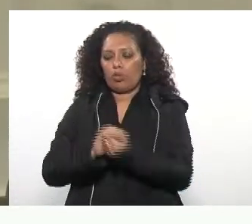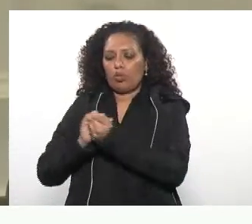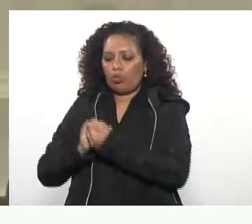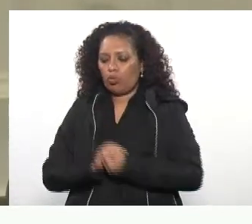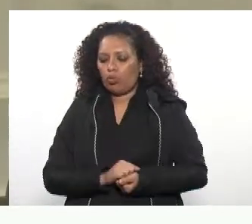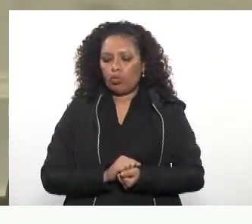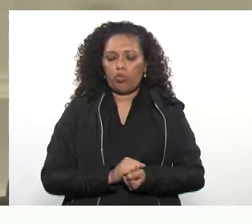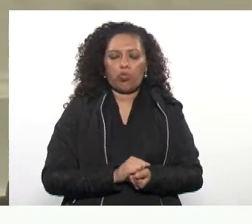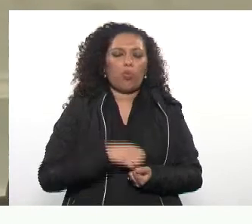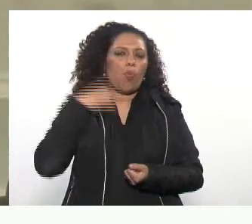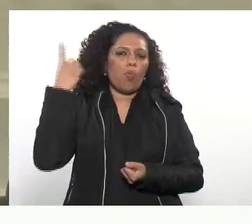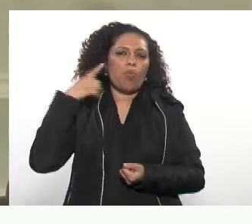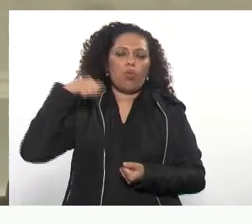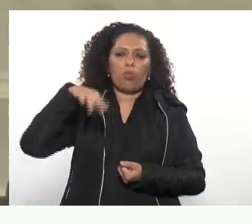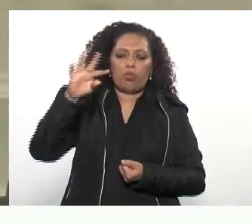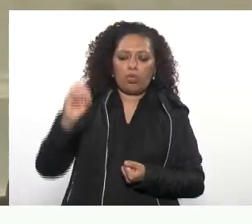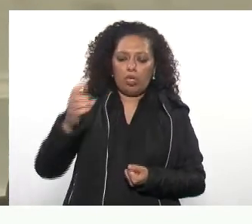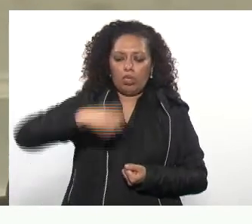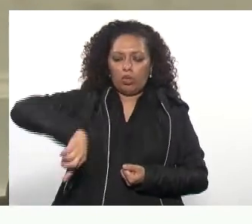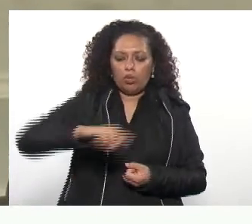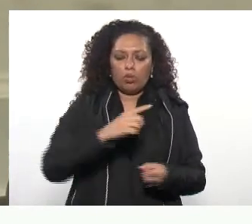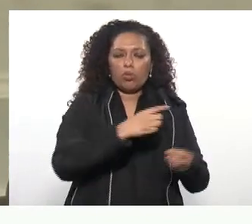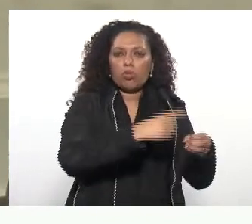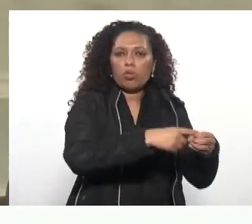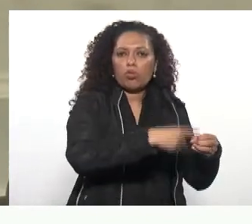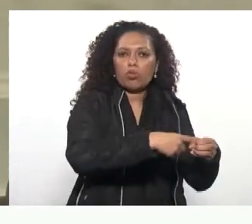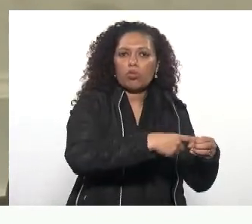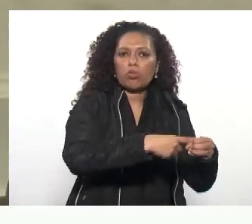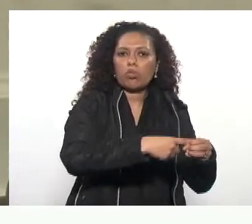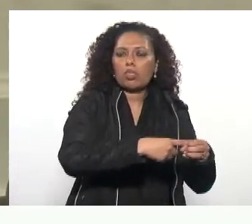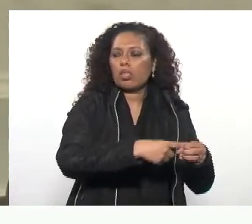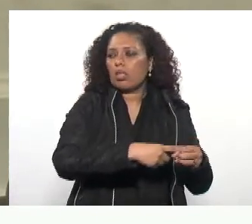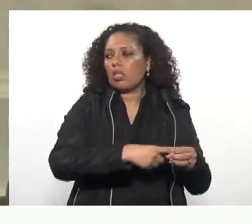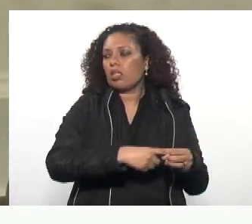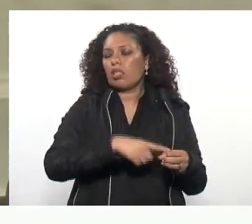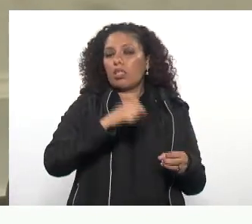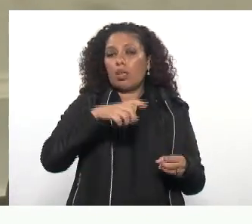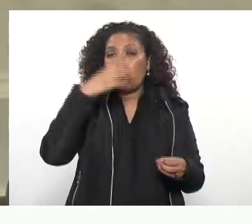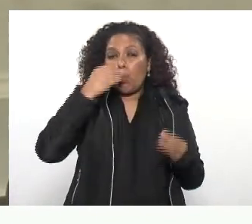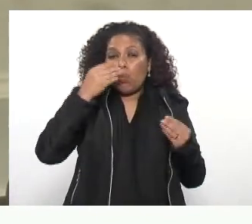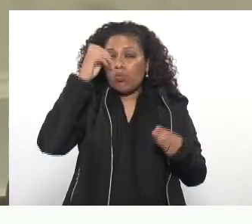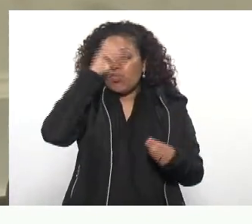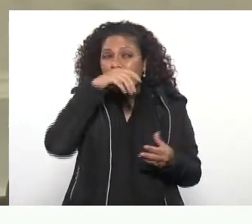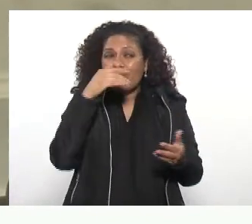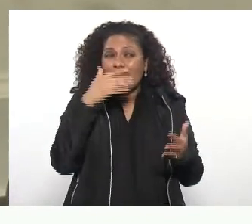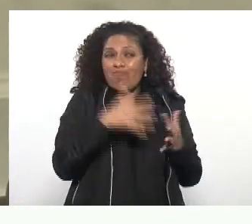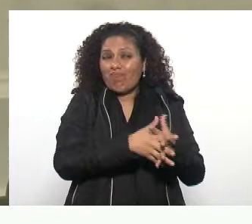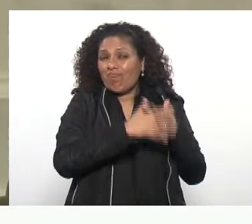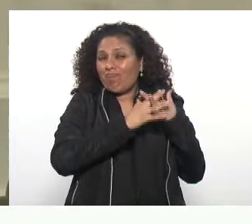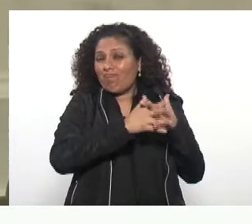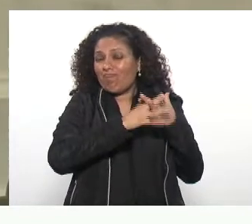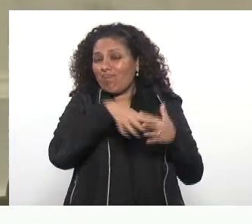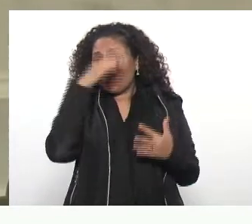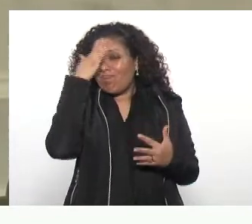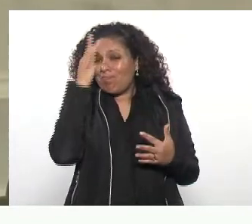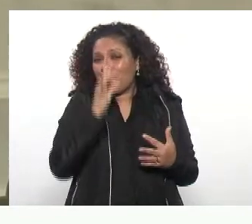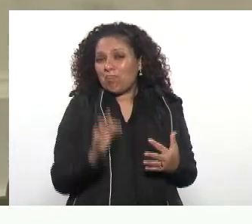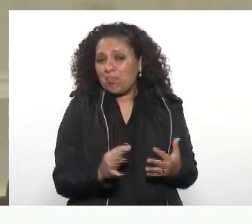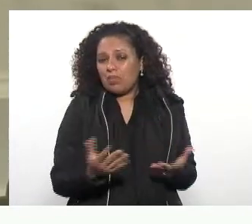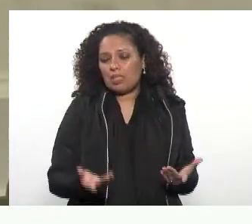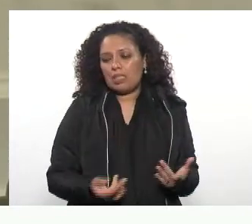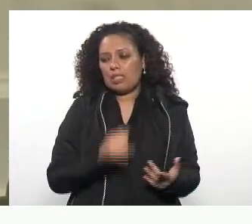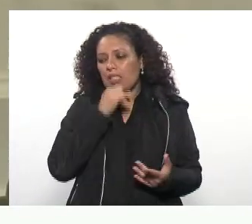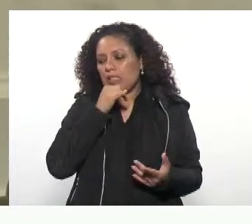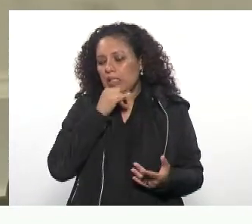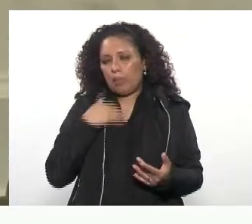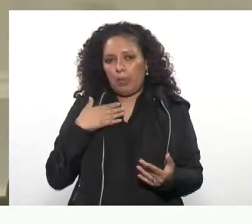juntamente com o deputado Jorge Felipe, somos de uma região do Rio de Janeiro que é muito difícil de entender, né, porque no